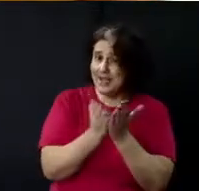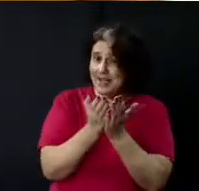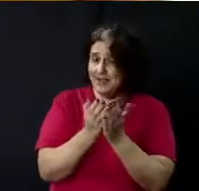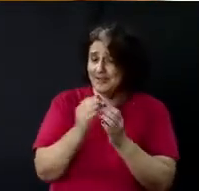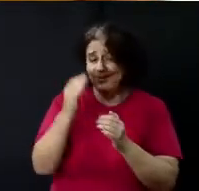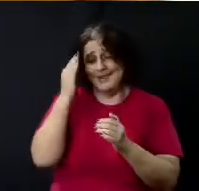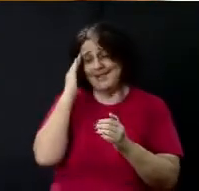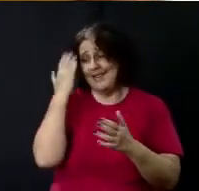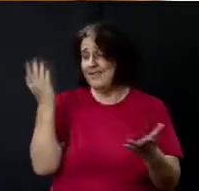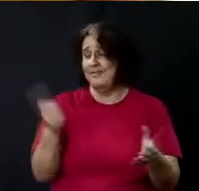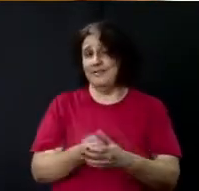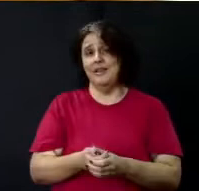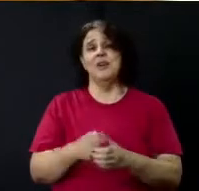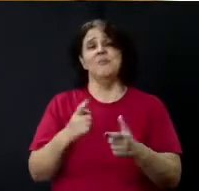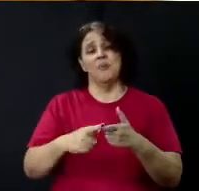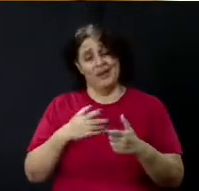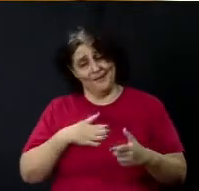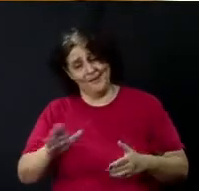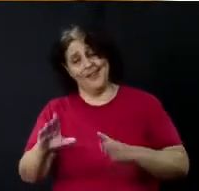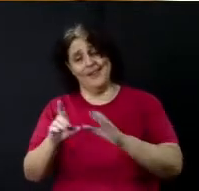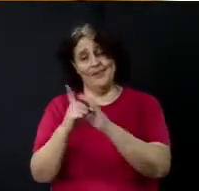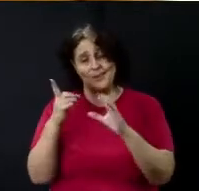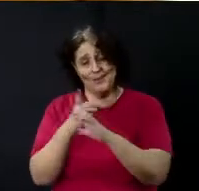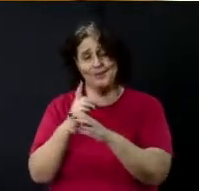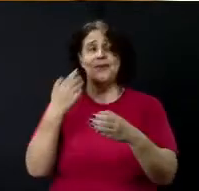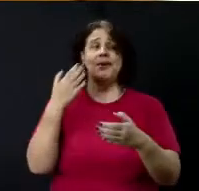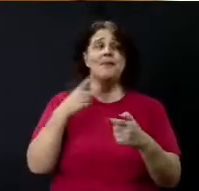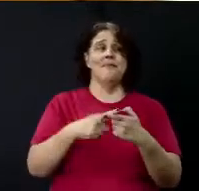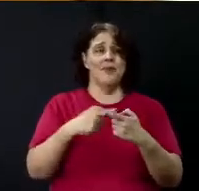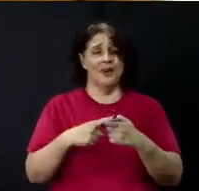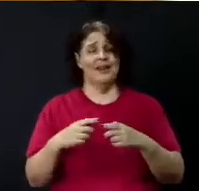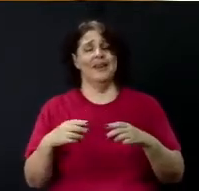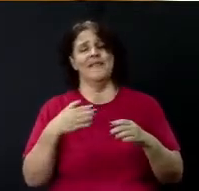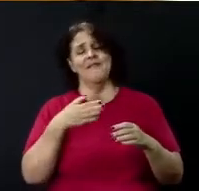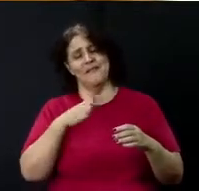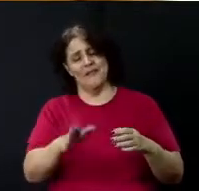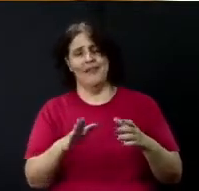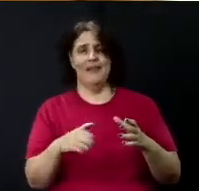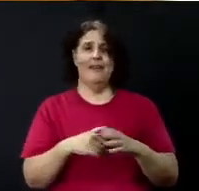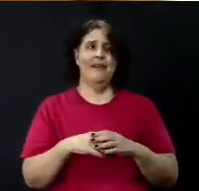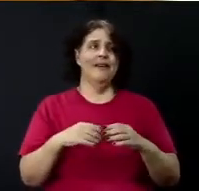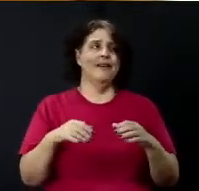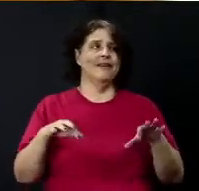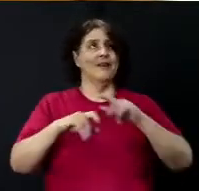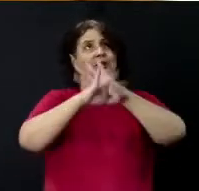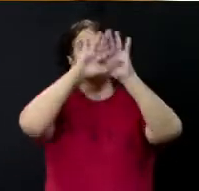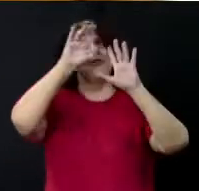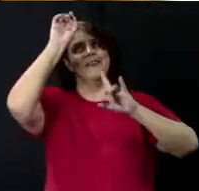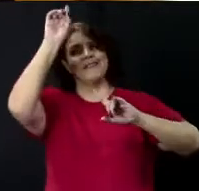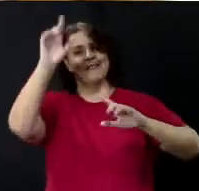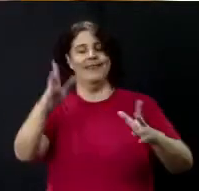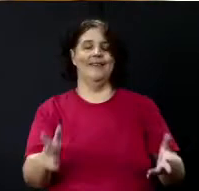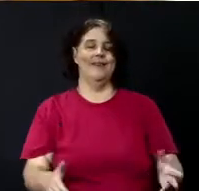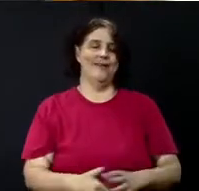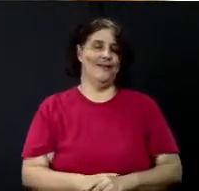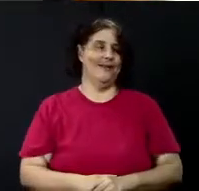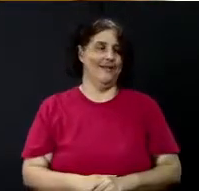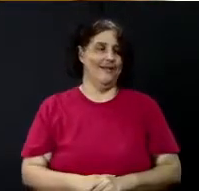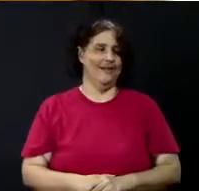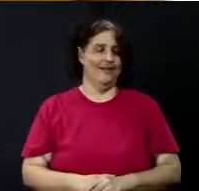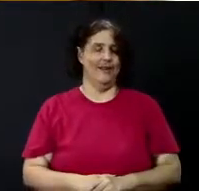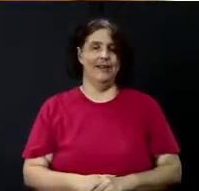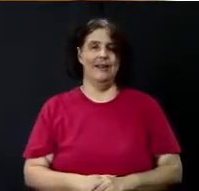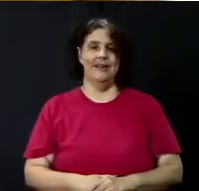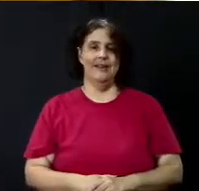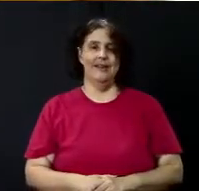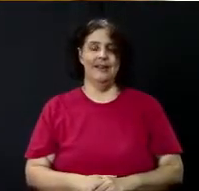sempre com as pessoas da fé? Por que se separar das coisas que aparentemente dão